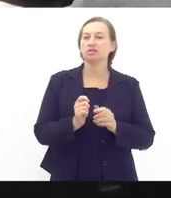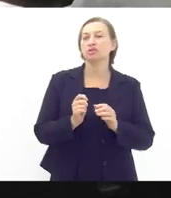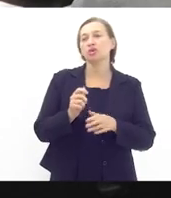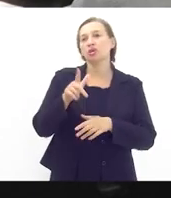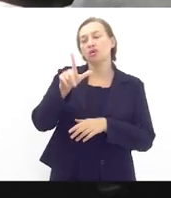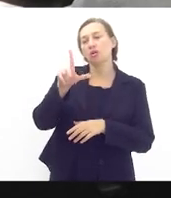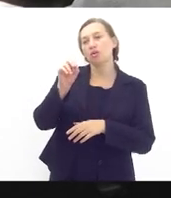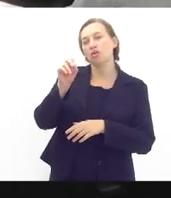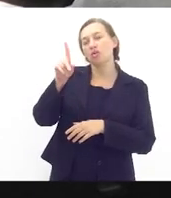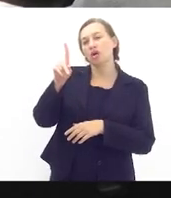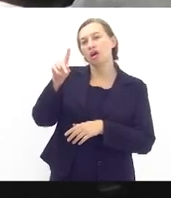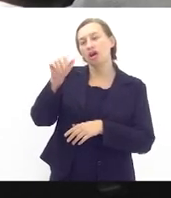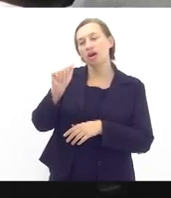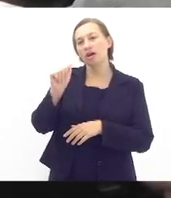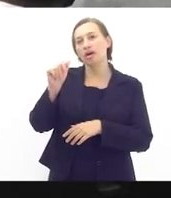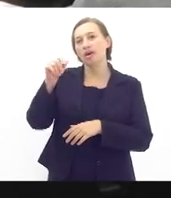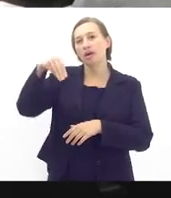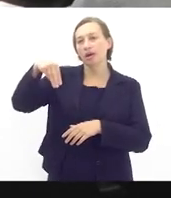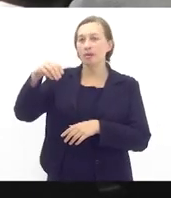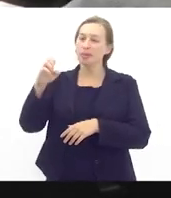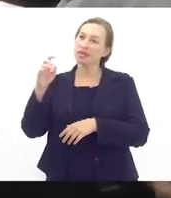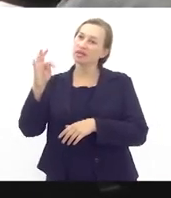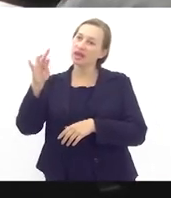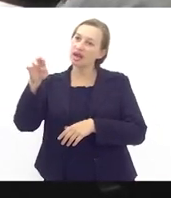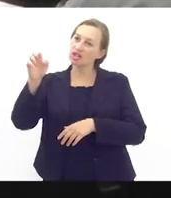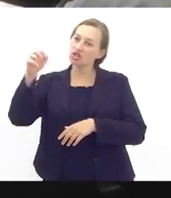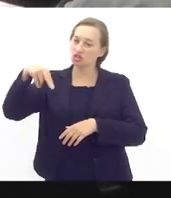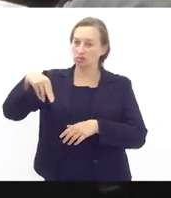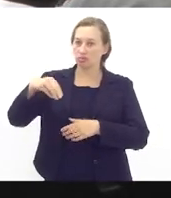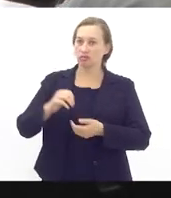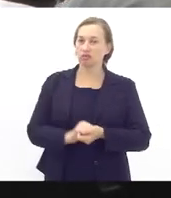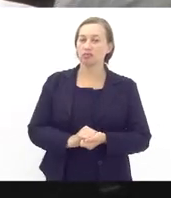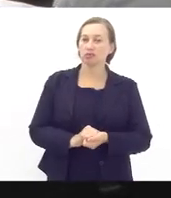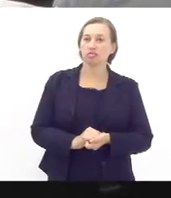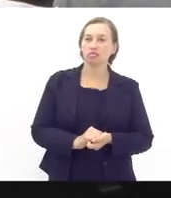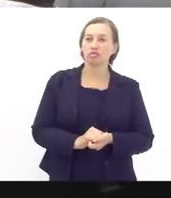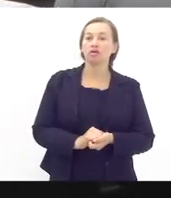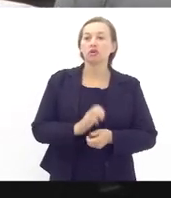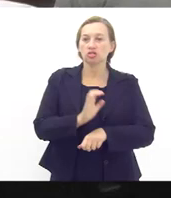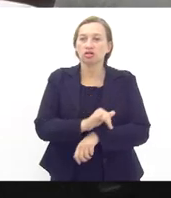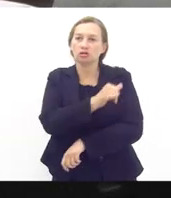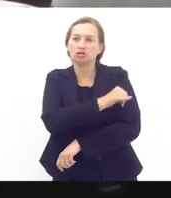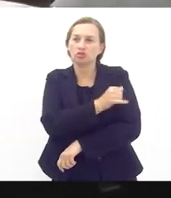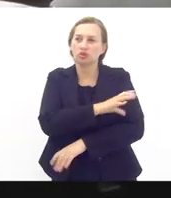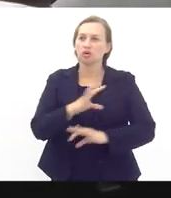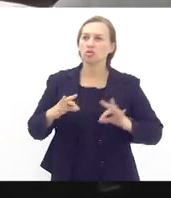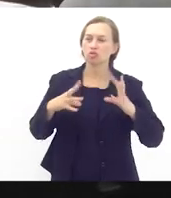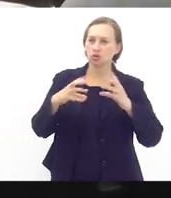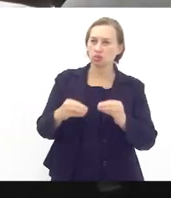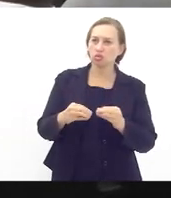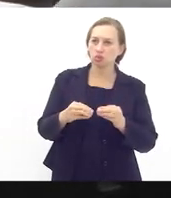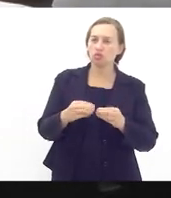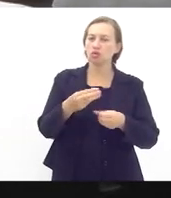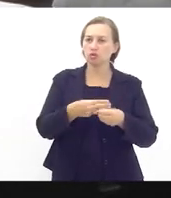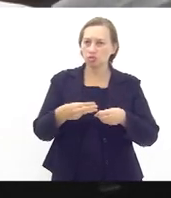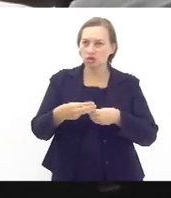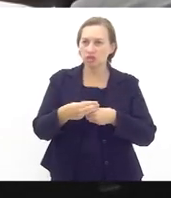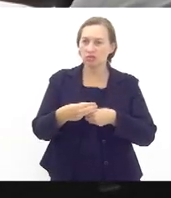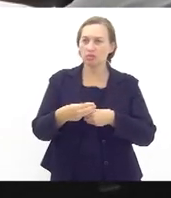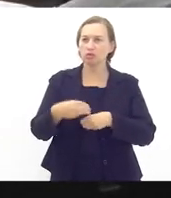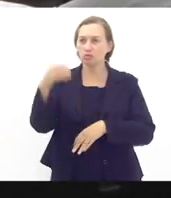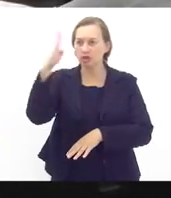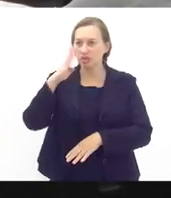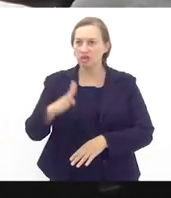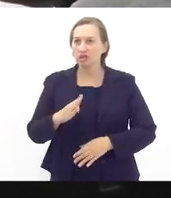Então essa essa é um pouco da realidade não só do estado do Rio de Janeiro mas todos os de todos os municípios do Brasil